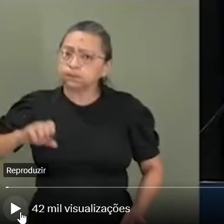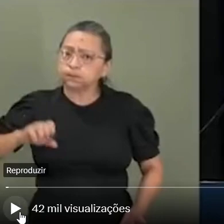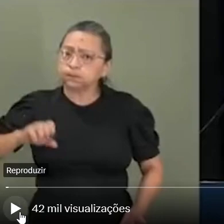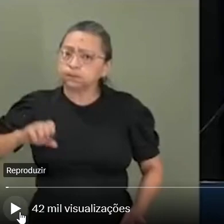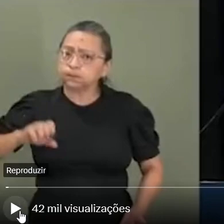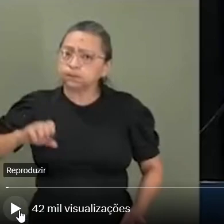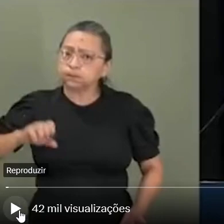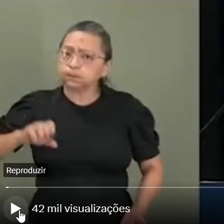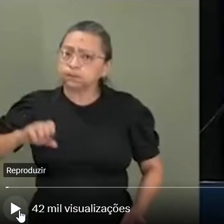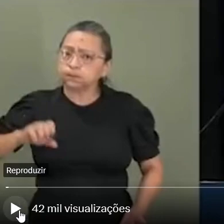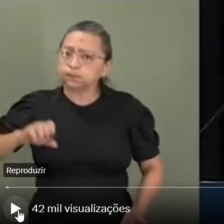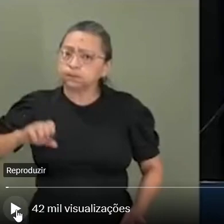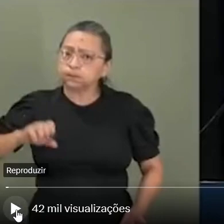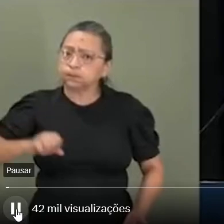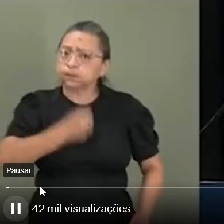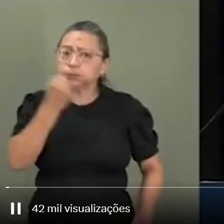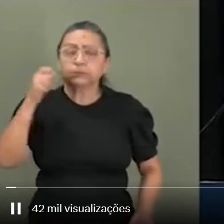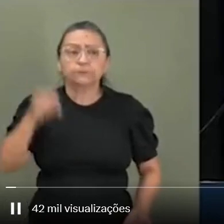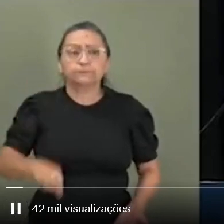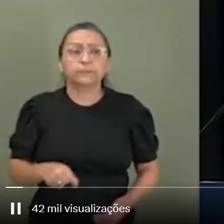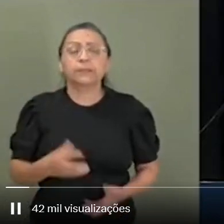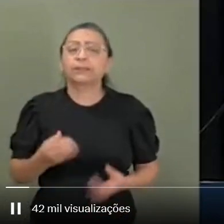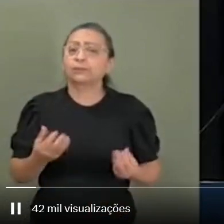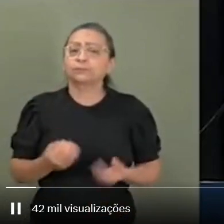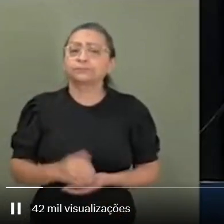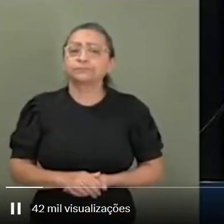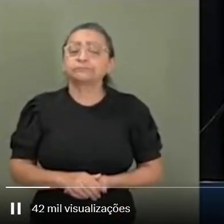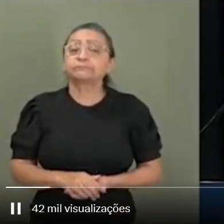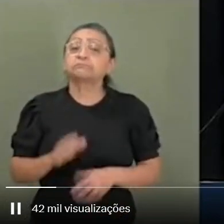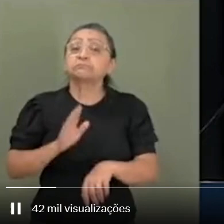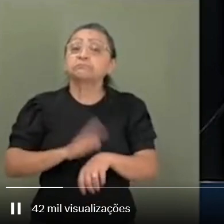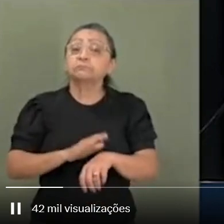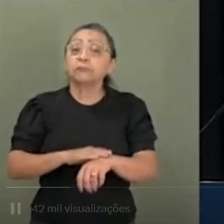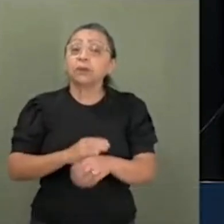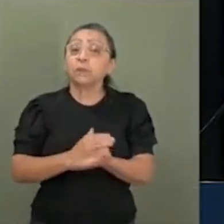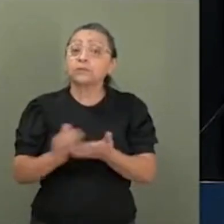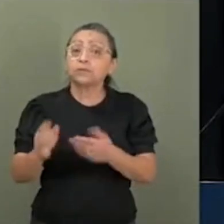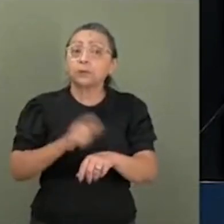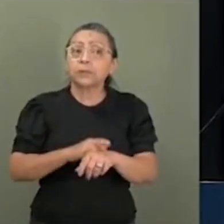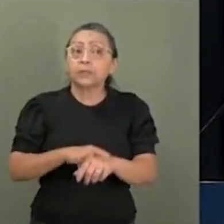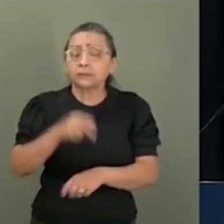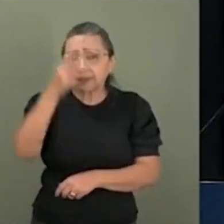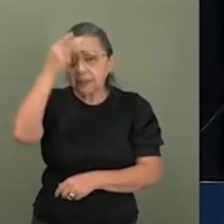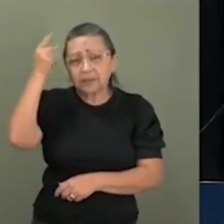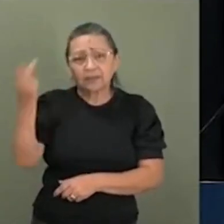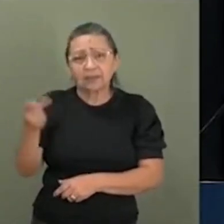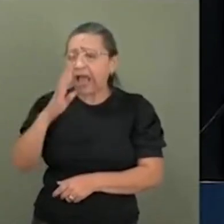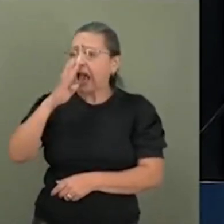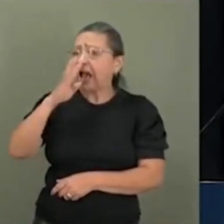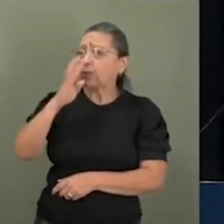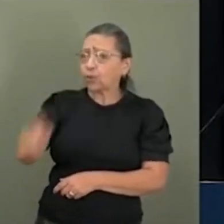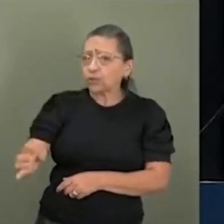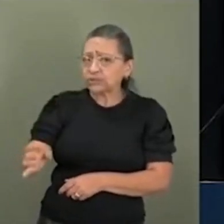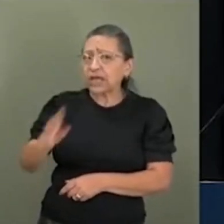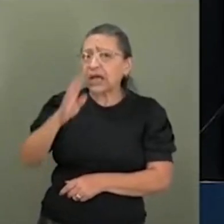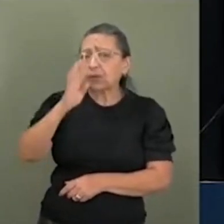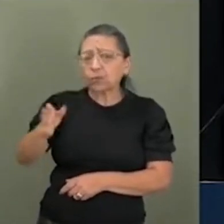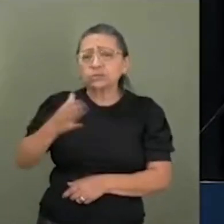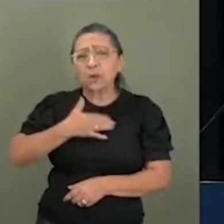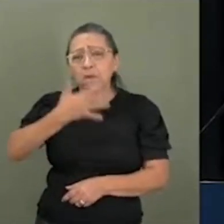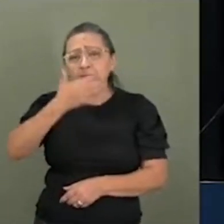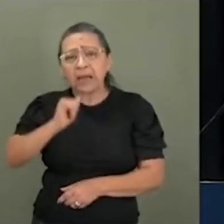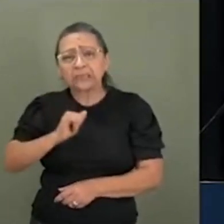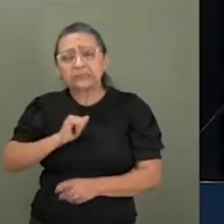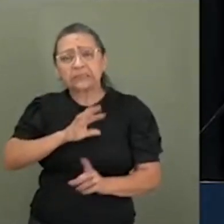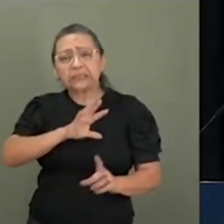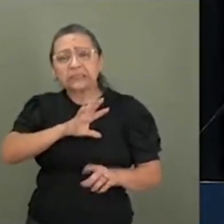ao Flávio Mas vamos lá momento que o cara ainda acusa um pai de aliciamento de menores ou seja